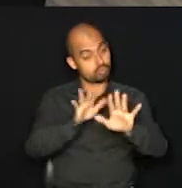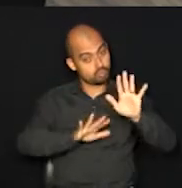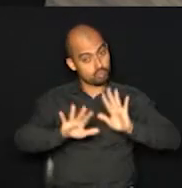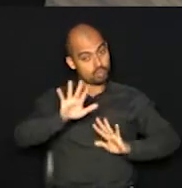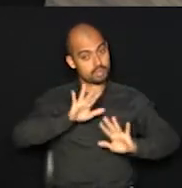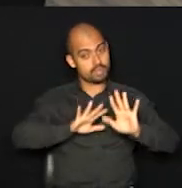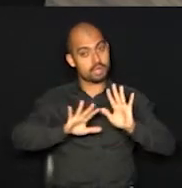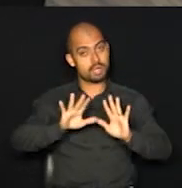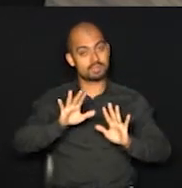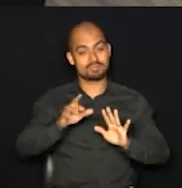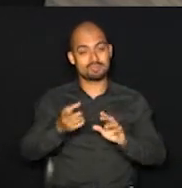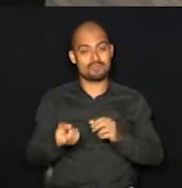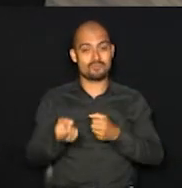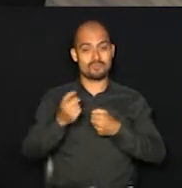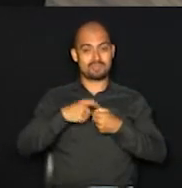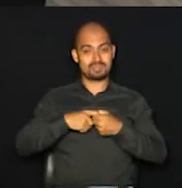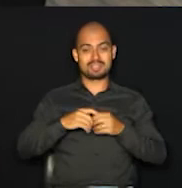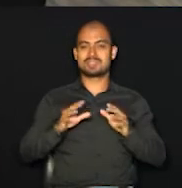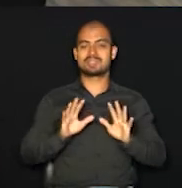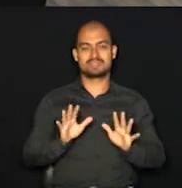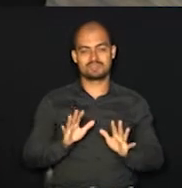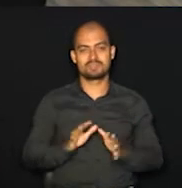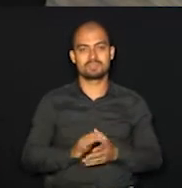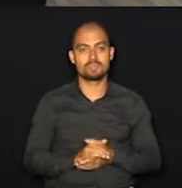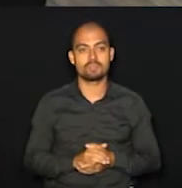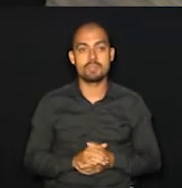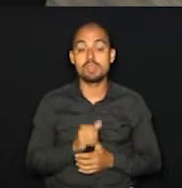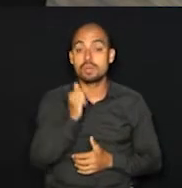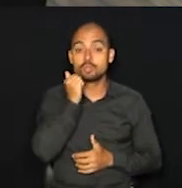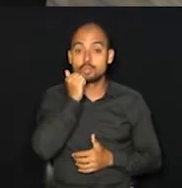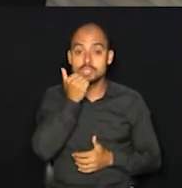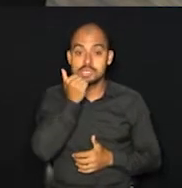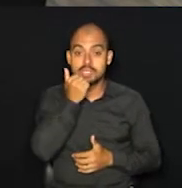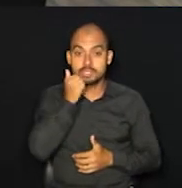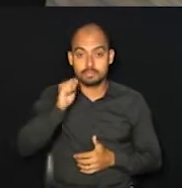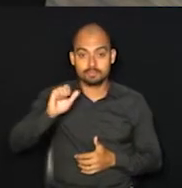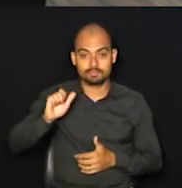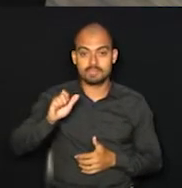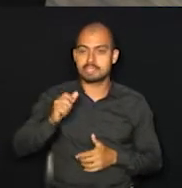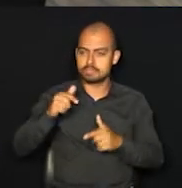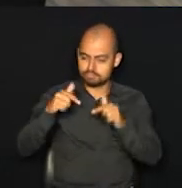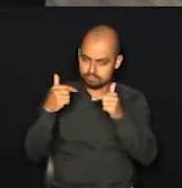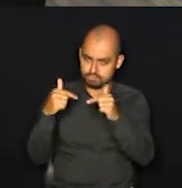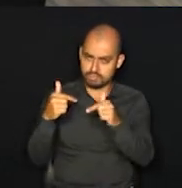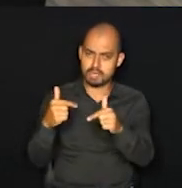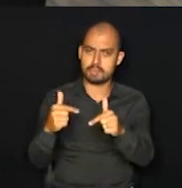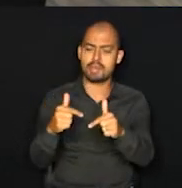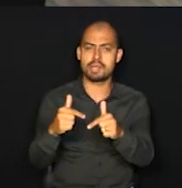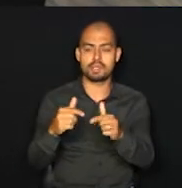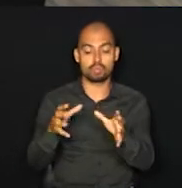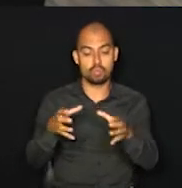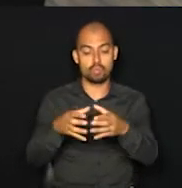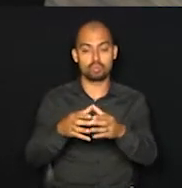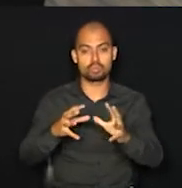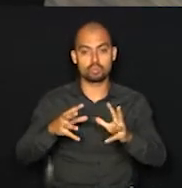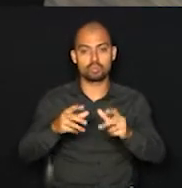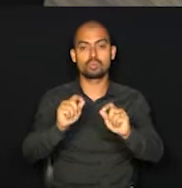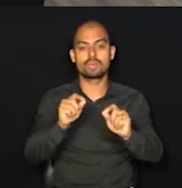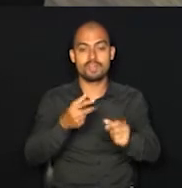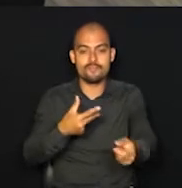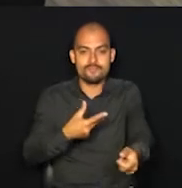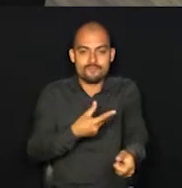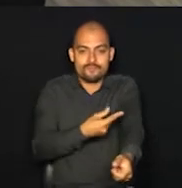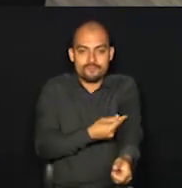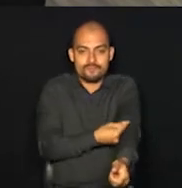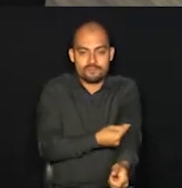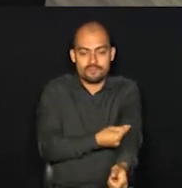precisa retroceder. Mina Abreu, os cientistas continuam trabalhando, toda a equipe em busca de uma vacina, e nós